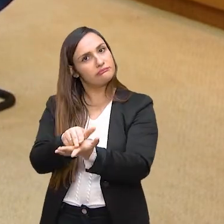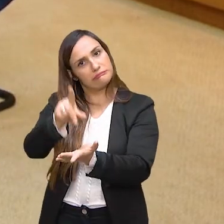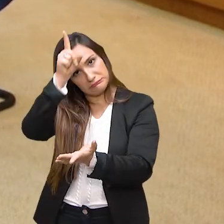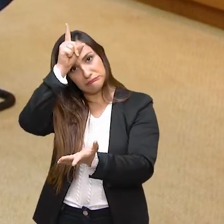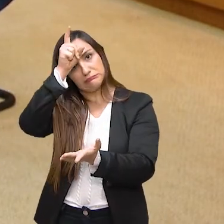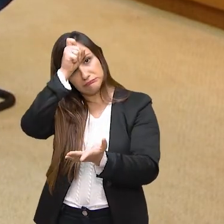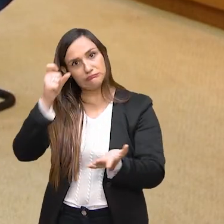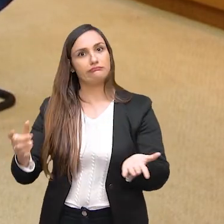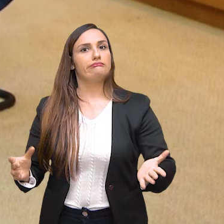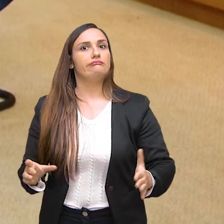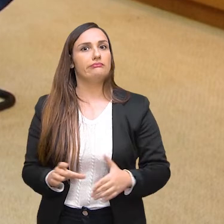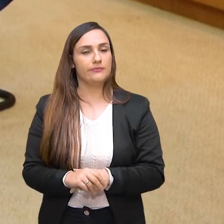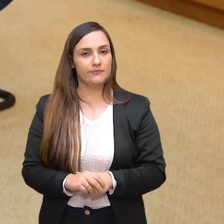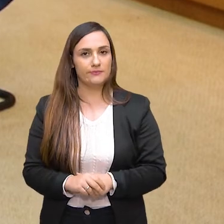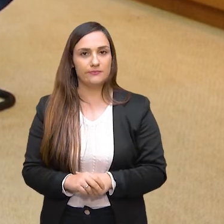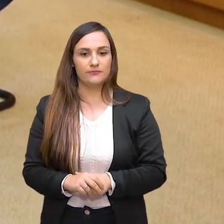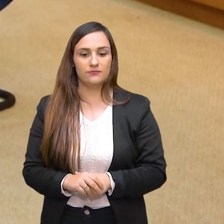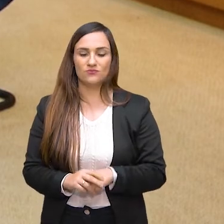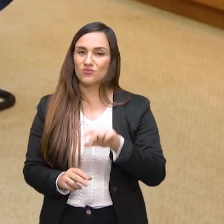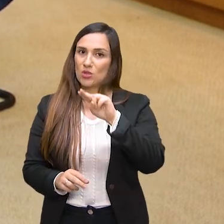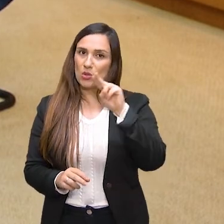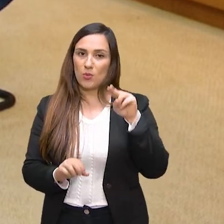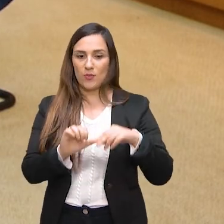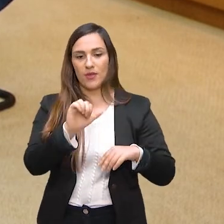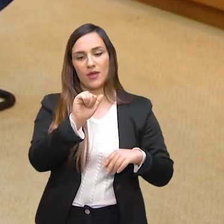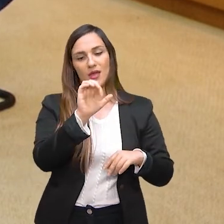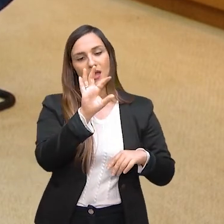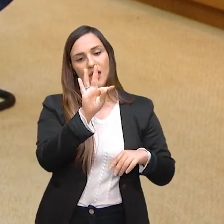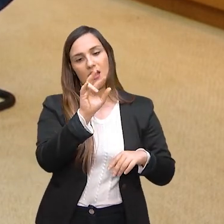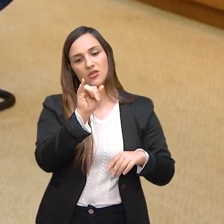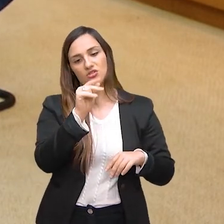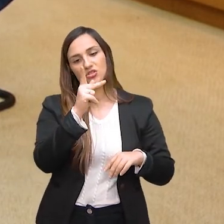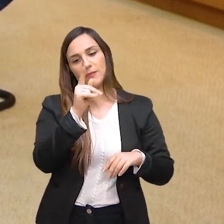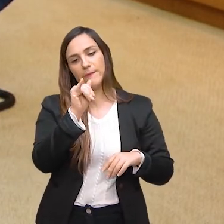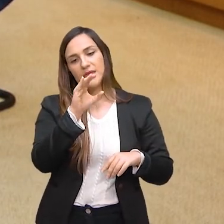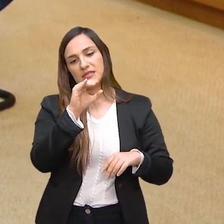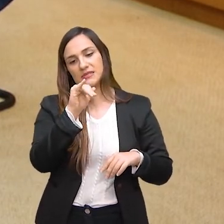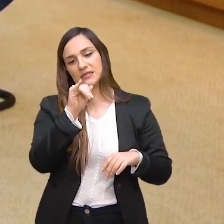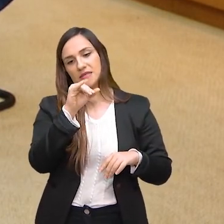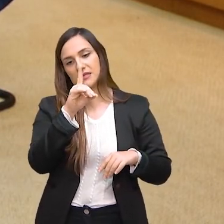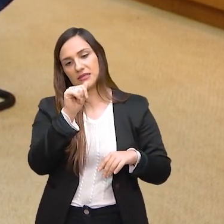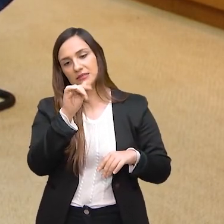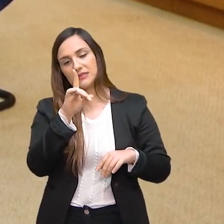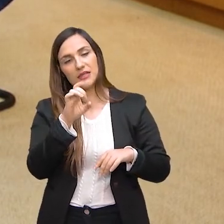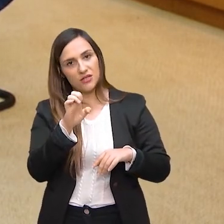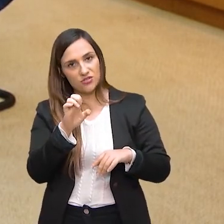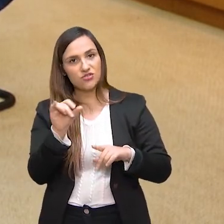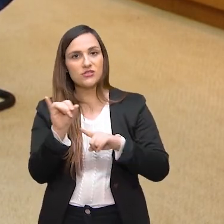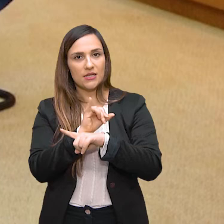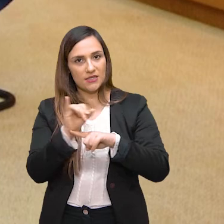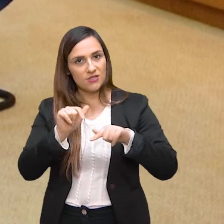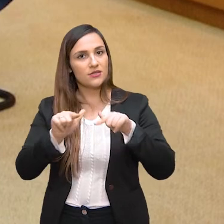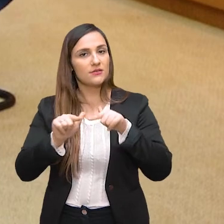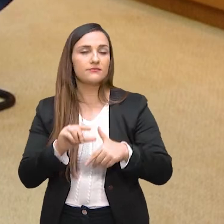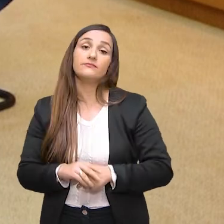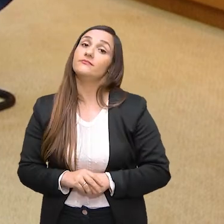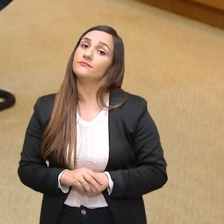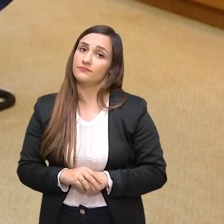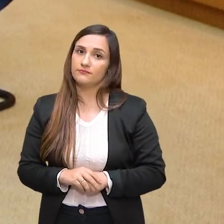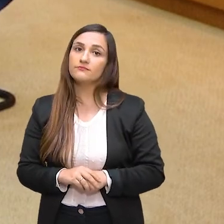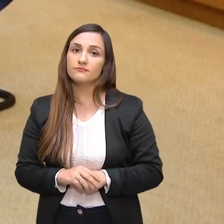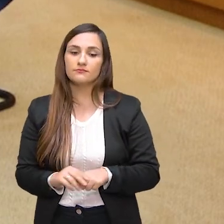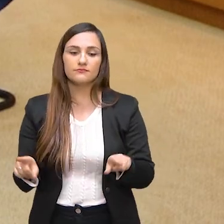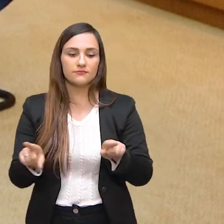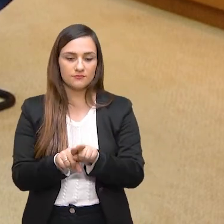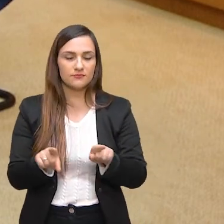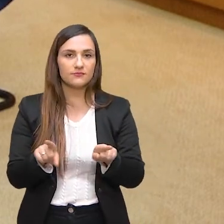especificamente. Então, eu chamo isso de atipicidade dos meios de atuação. Uma outra mudança muito